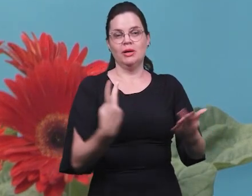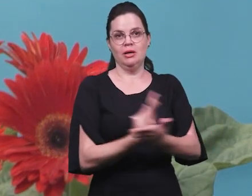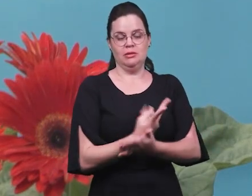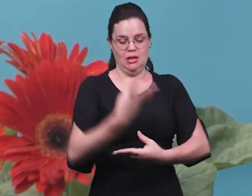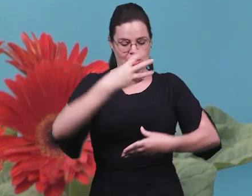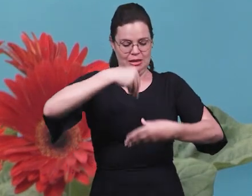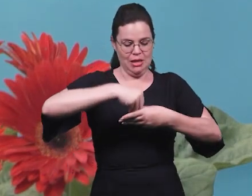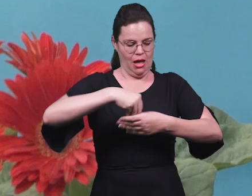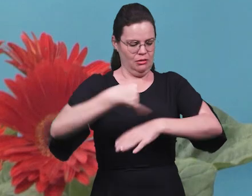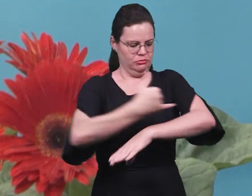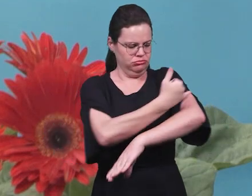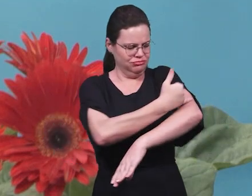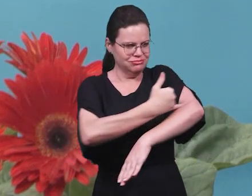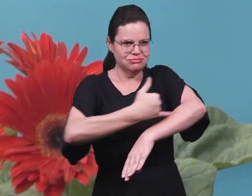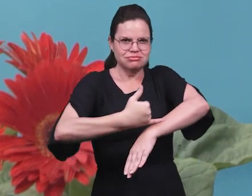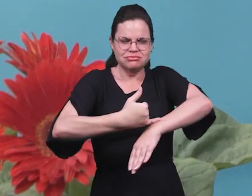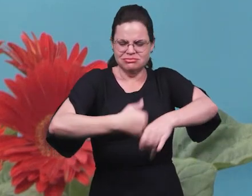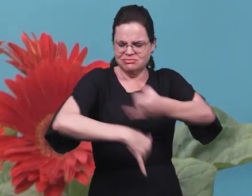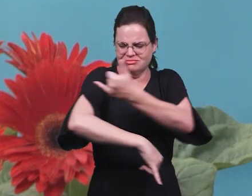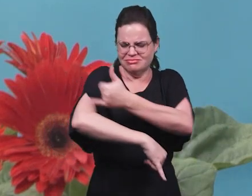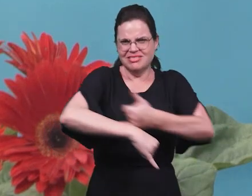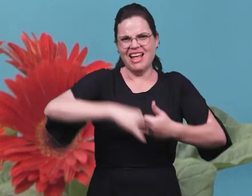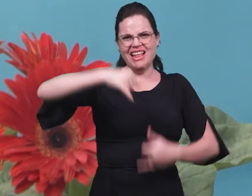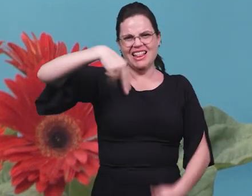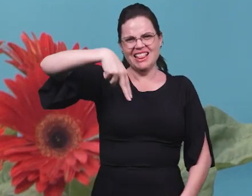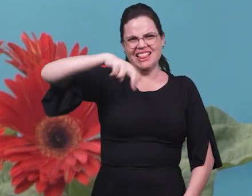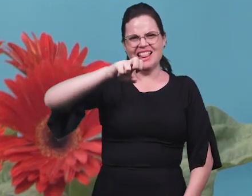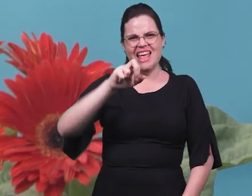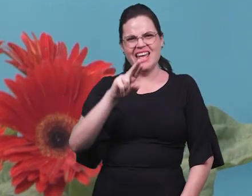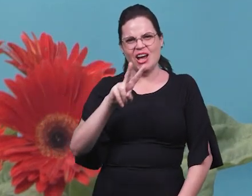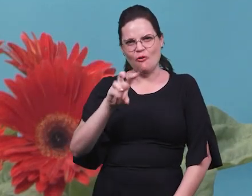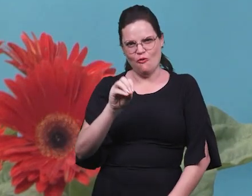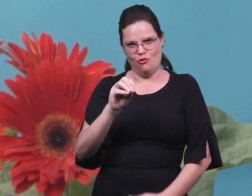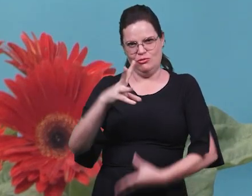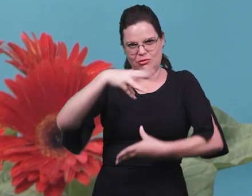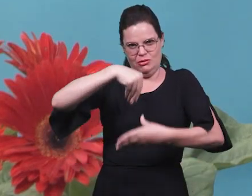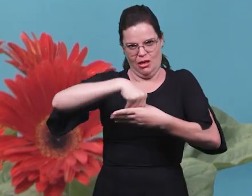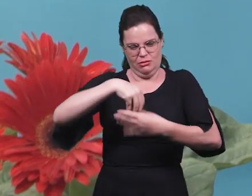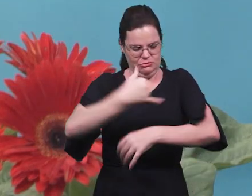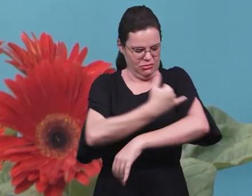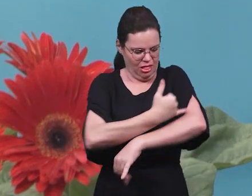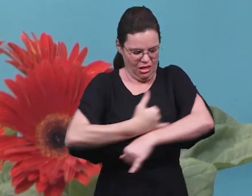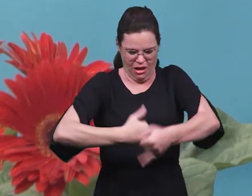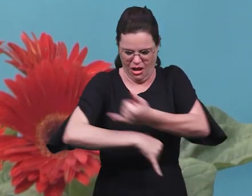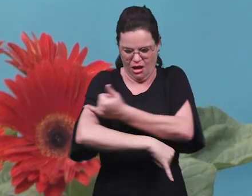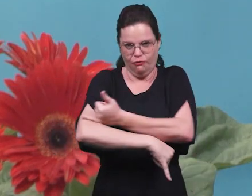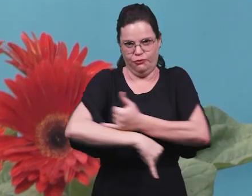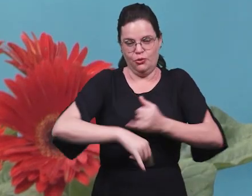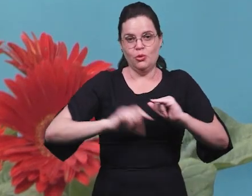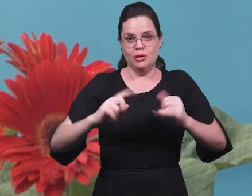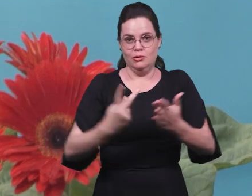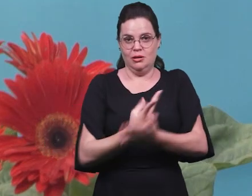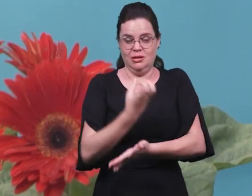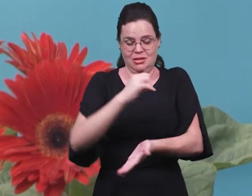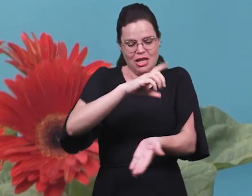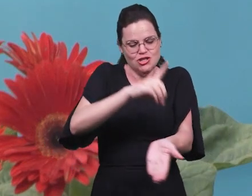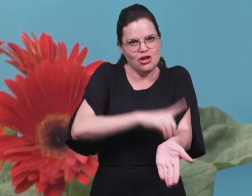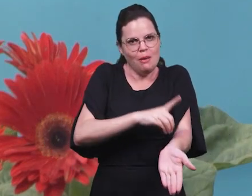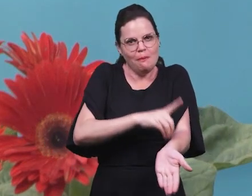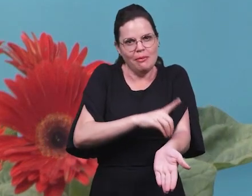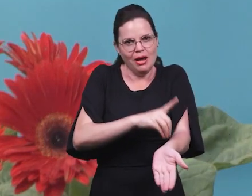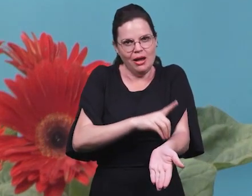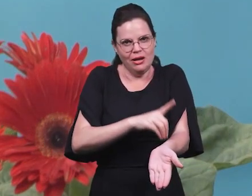terminações nervosas, né, os nossos nervos periféricos, eles acabam que quando esse diabetes não